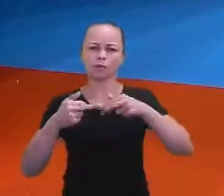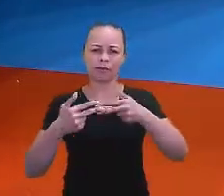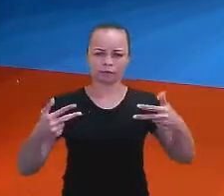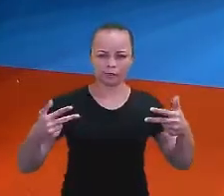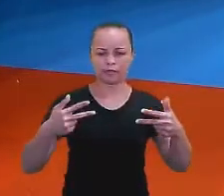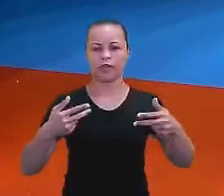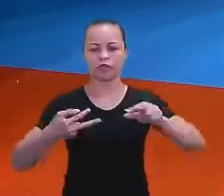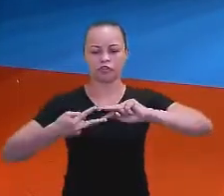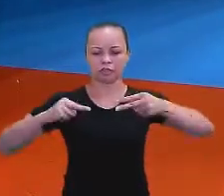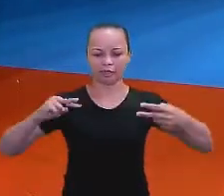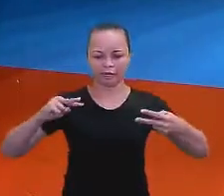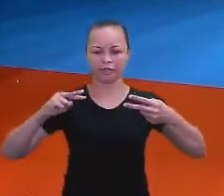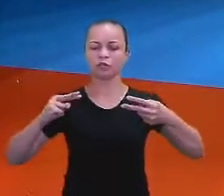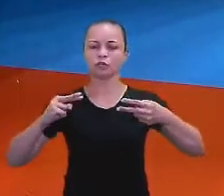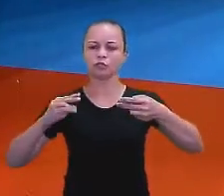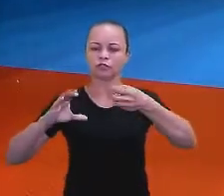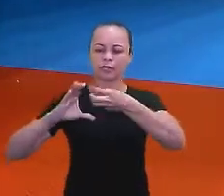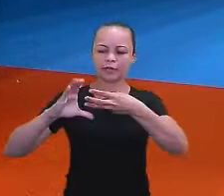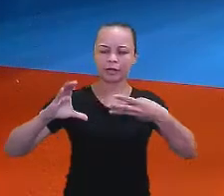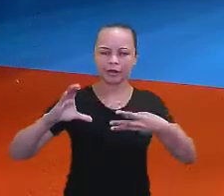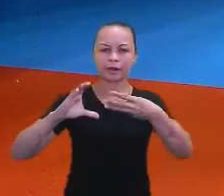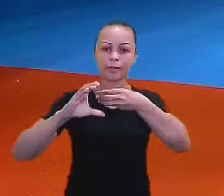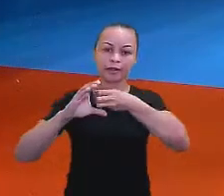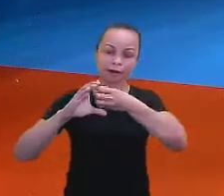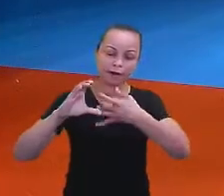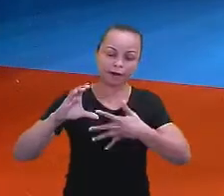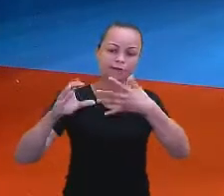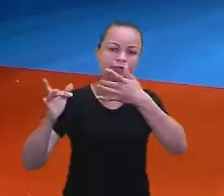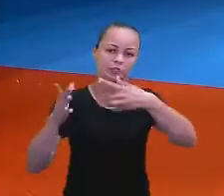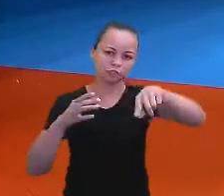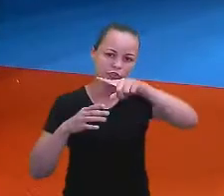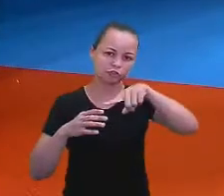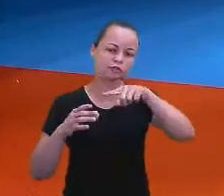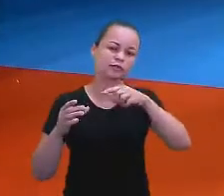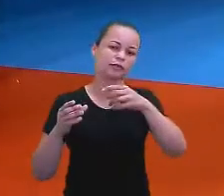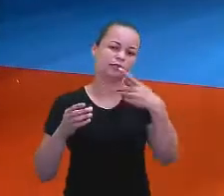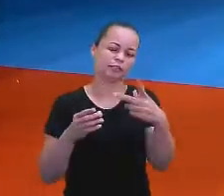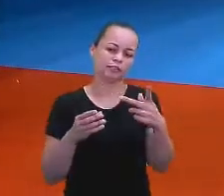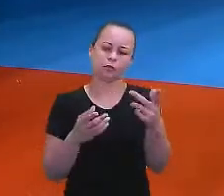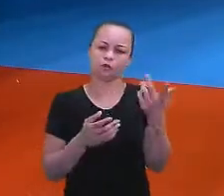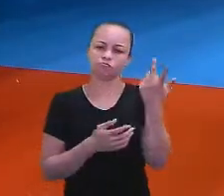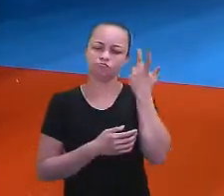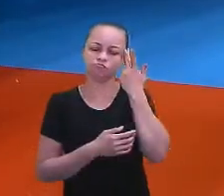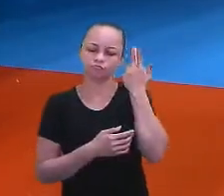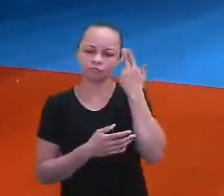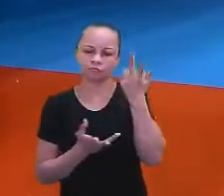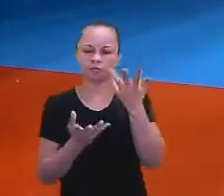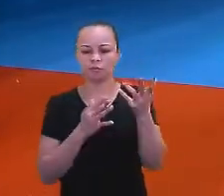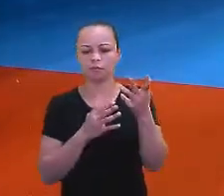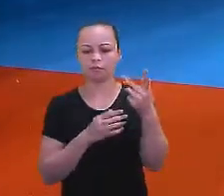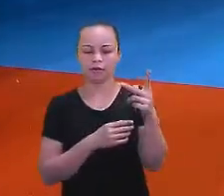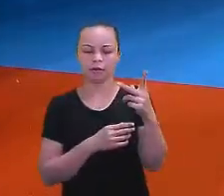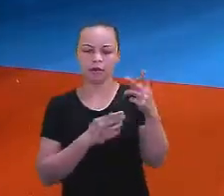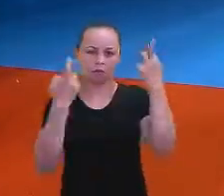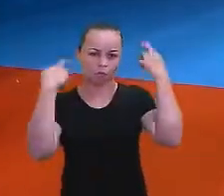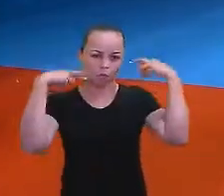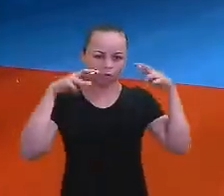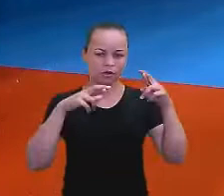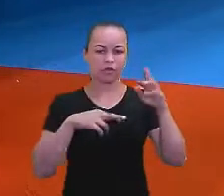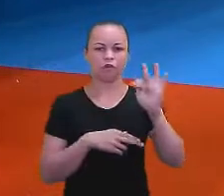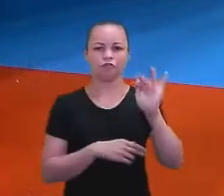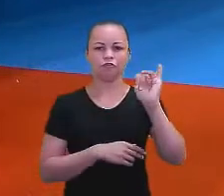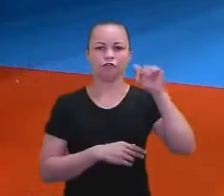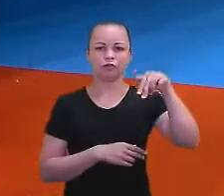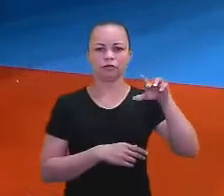fenotípicas e que vão justamente garantir as características que são comuns para uma Findorce,